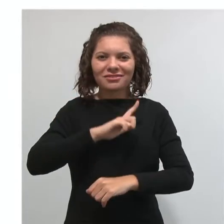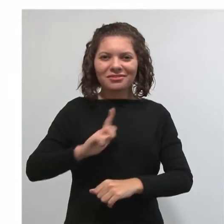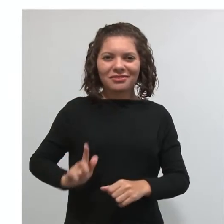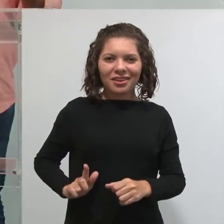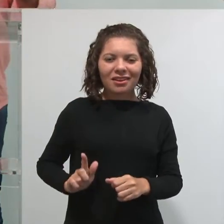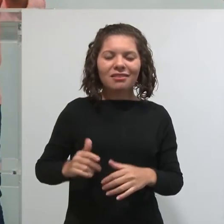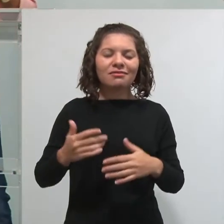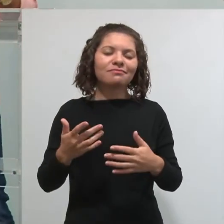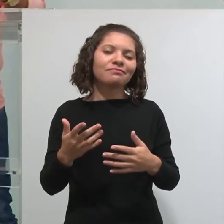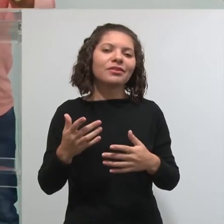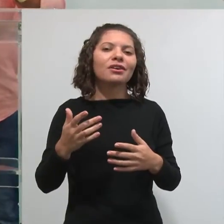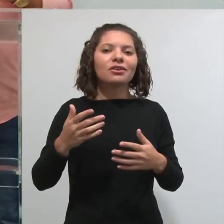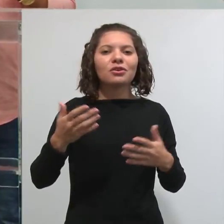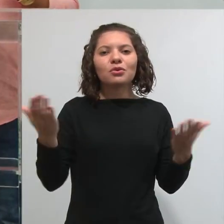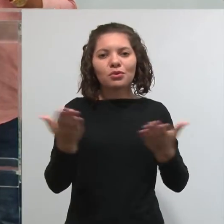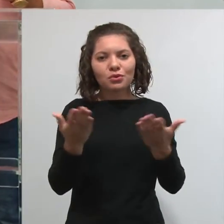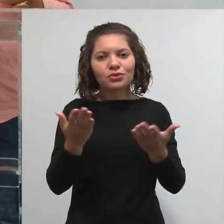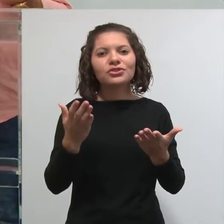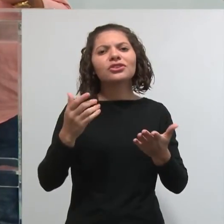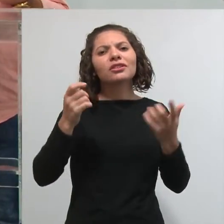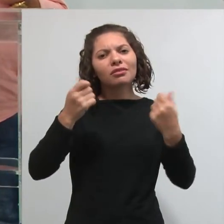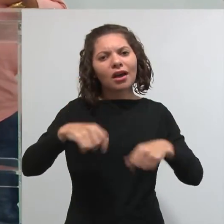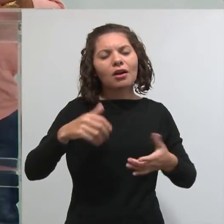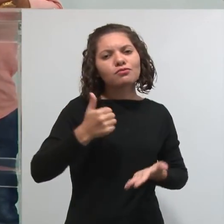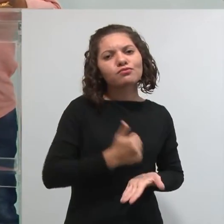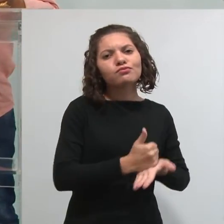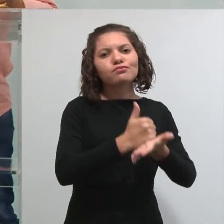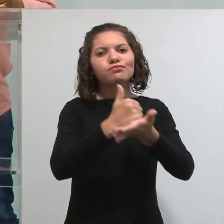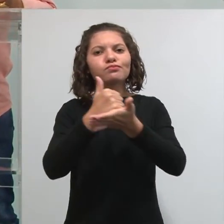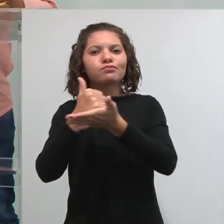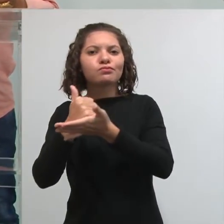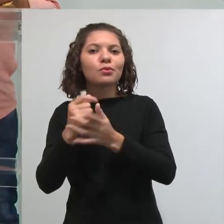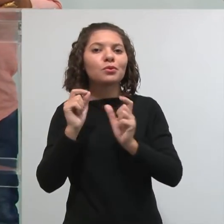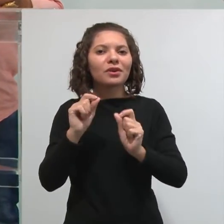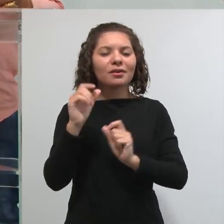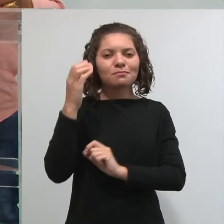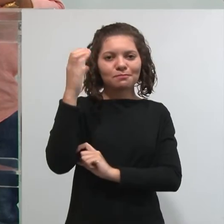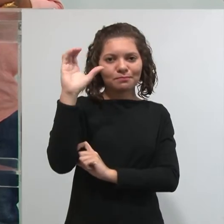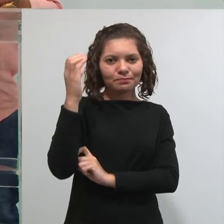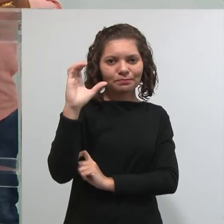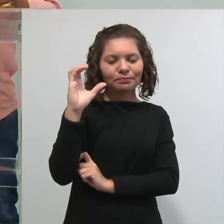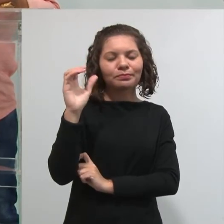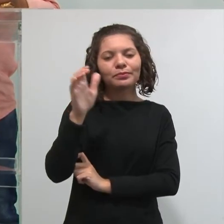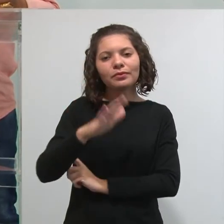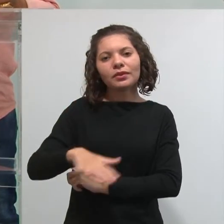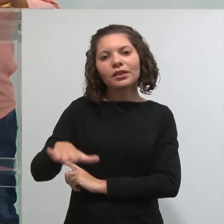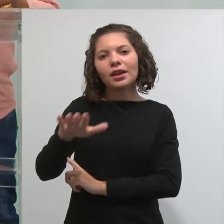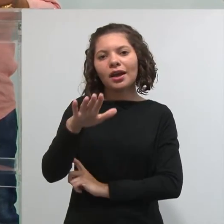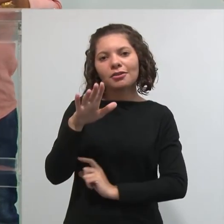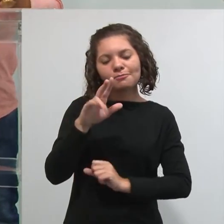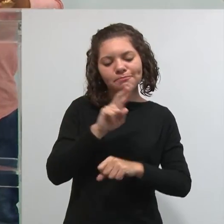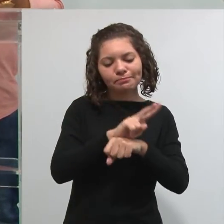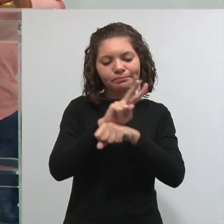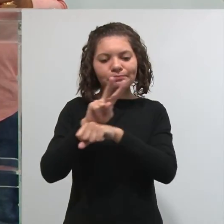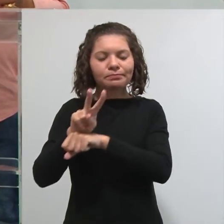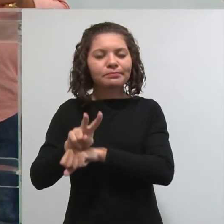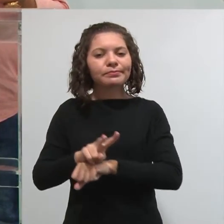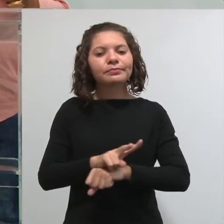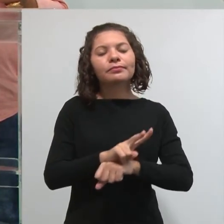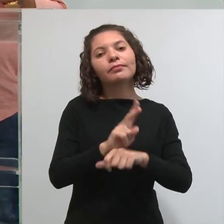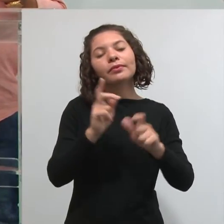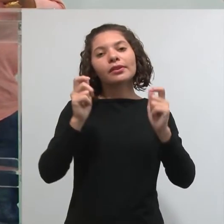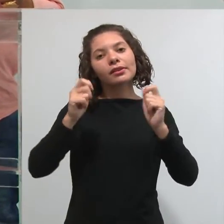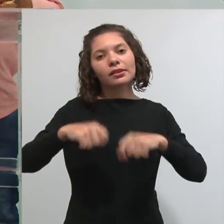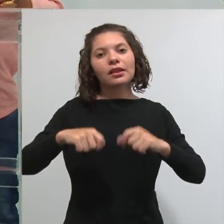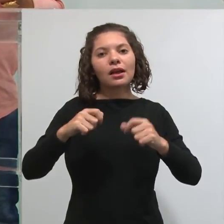ela vem contribuir para uma maior cientificidade da área de avaliação, da área de monitoramento, né? Para tornar isso